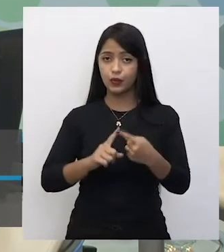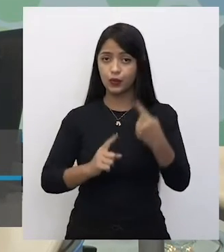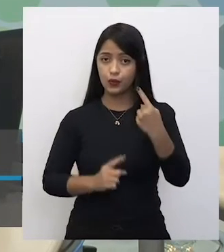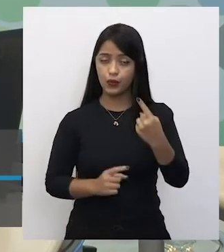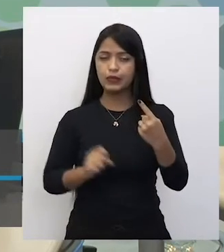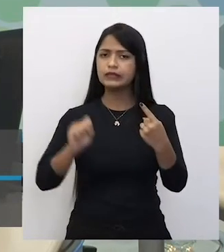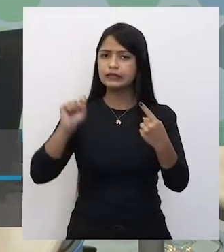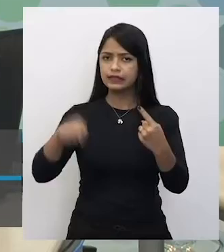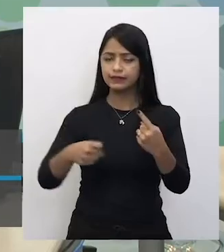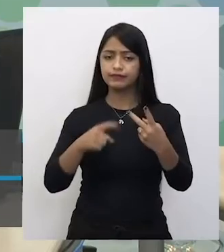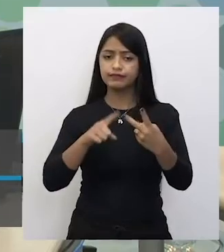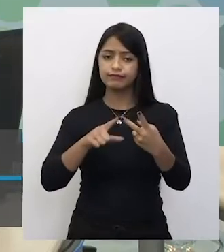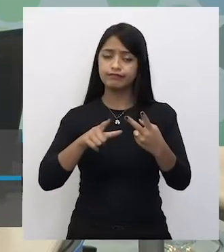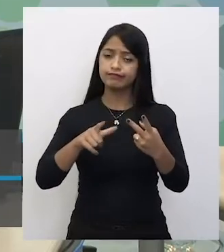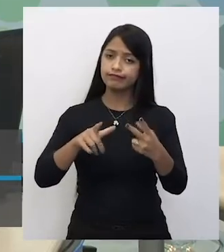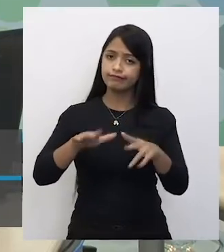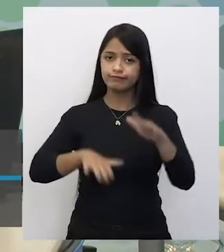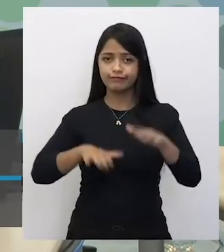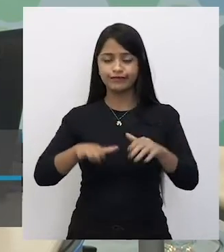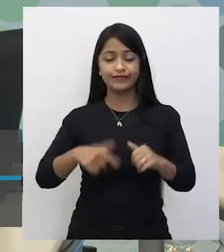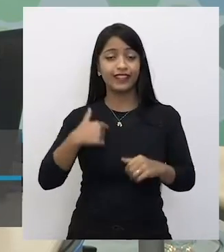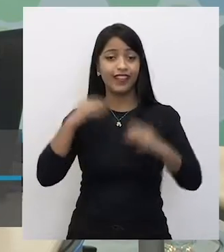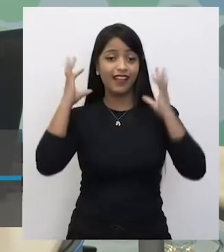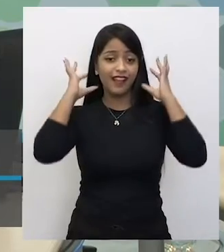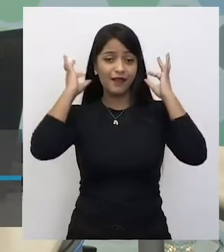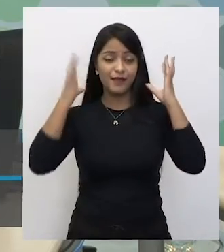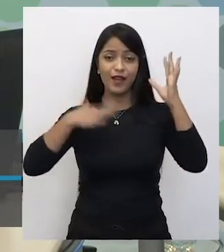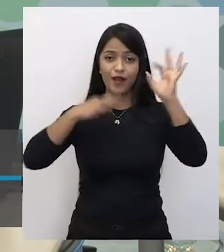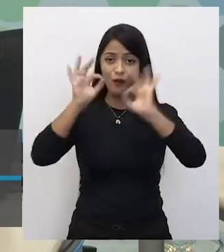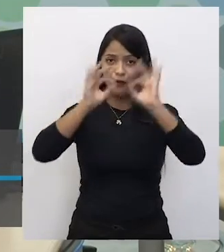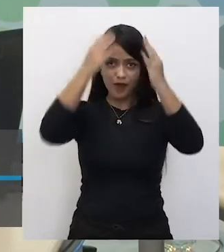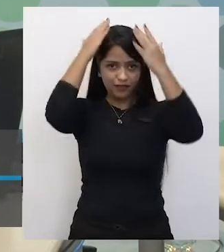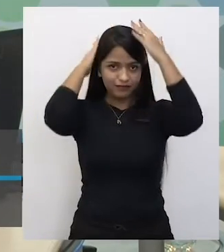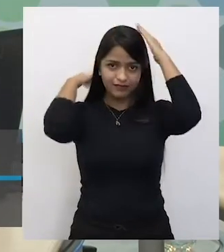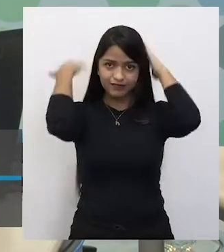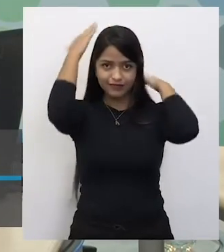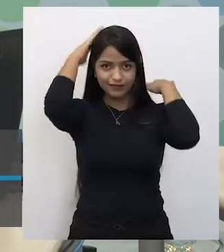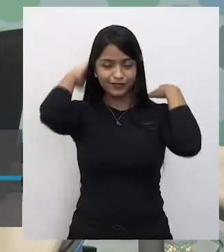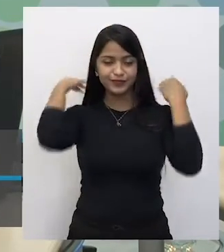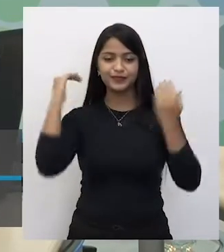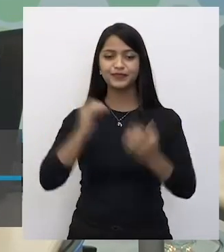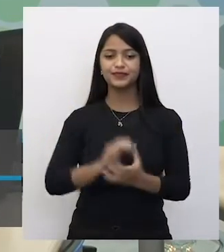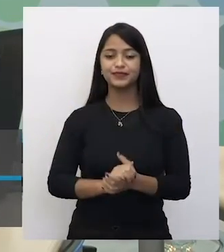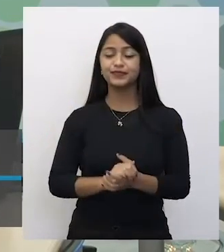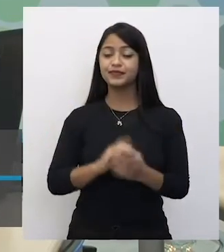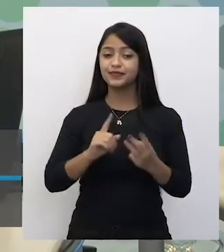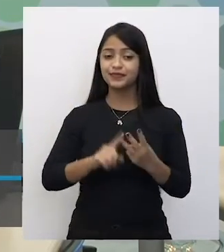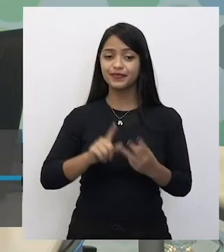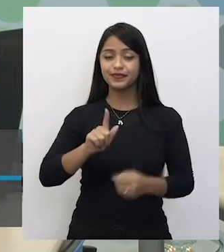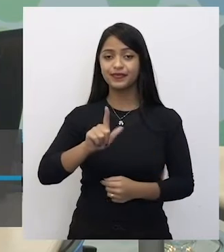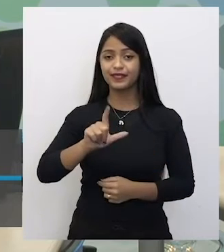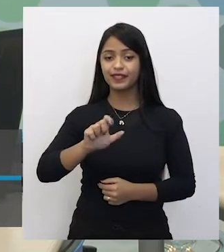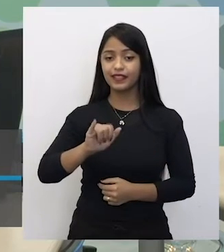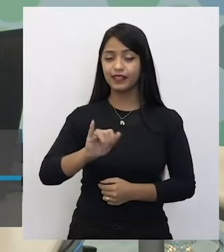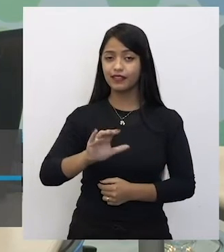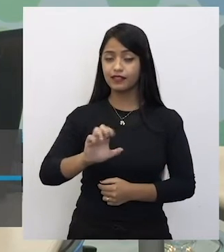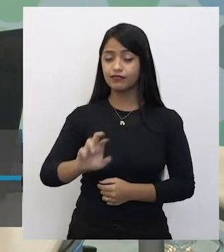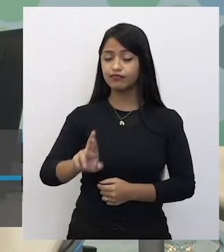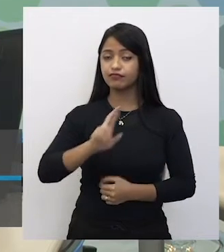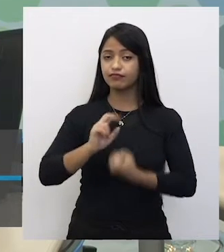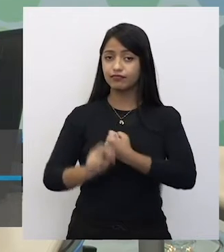de vez em quando. Deixa eu arrumar o cabelo aqui que tá voando, olha, Andréia. Aí temos aqui, a Gleice colocou não, provavelmente é para um.